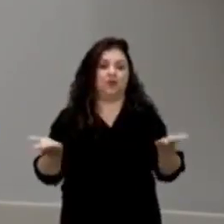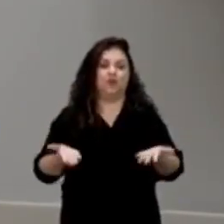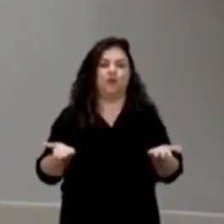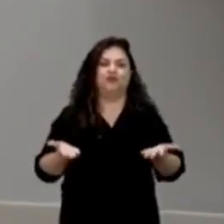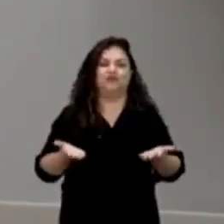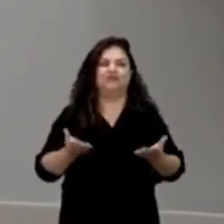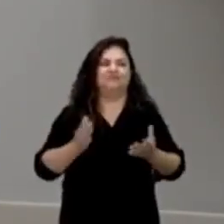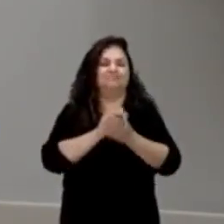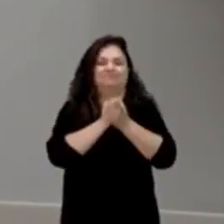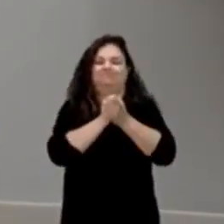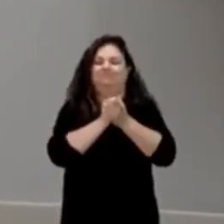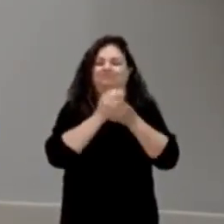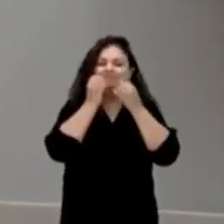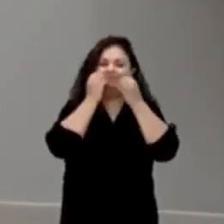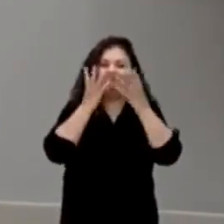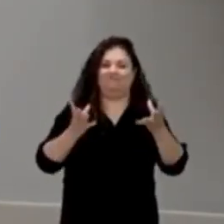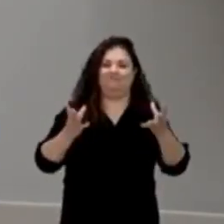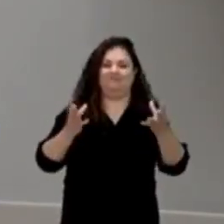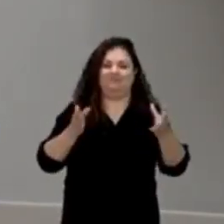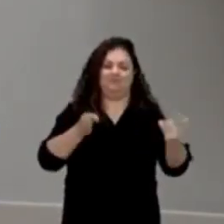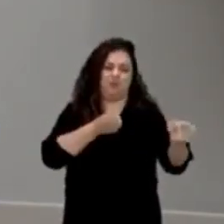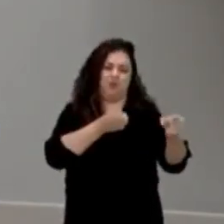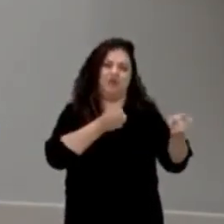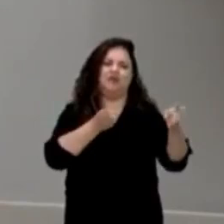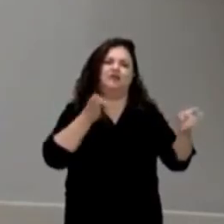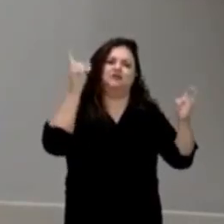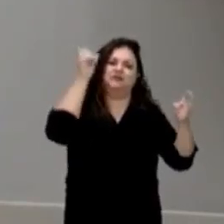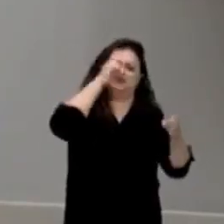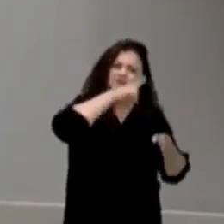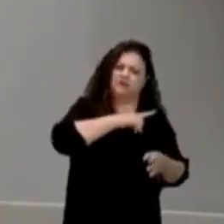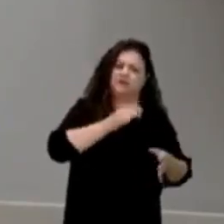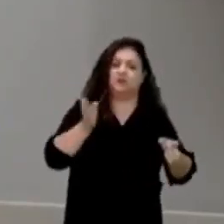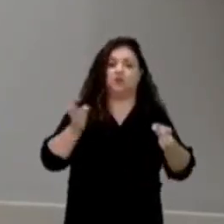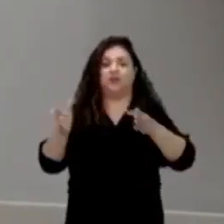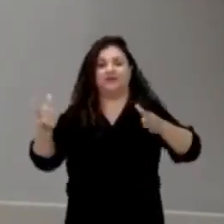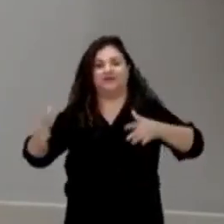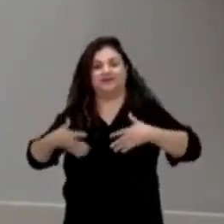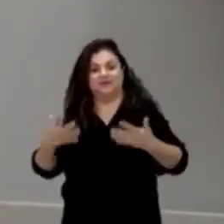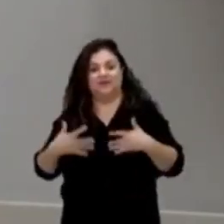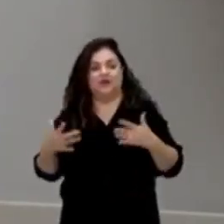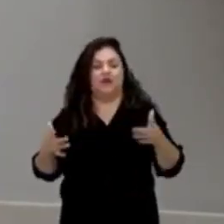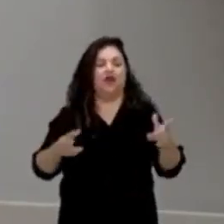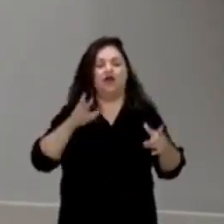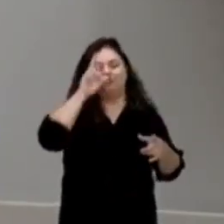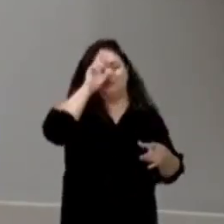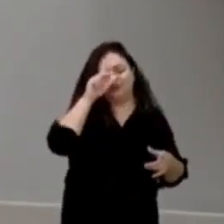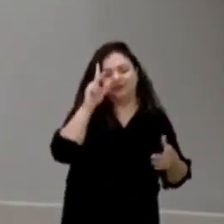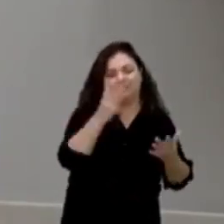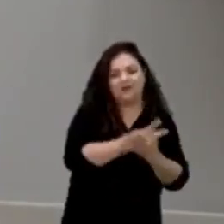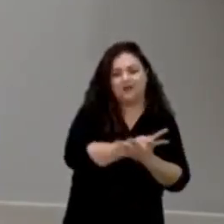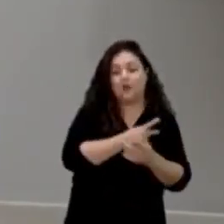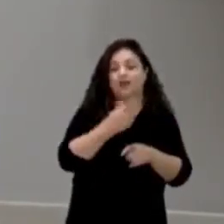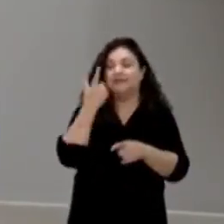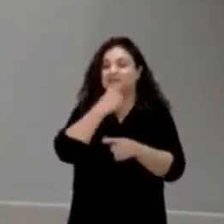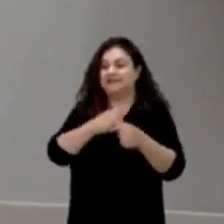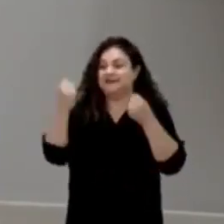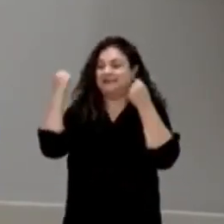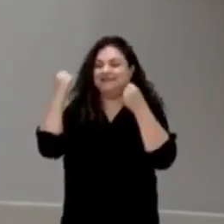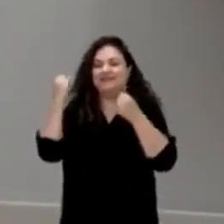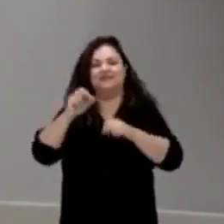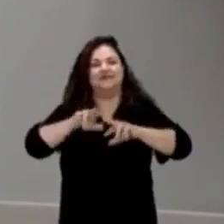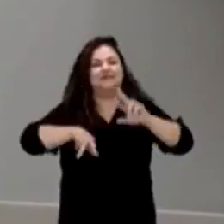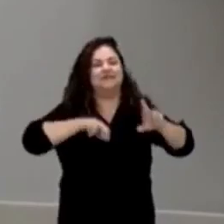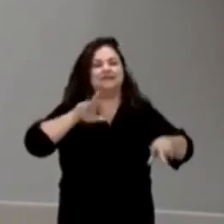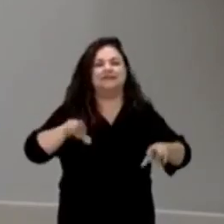né? Tanto os momentos legais quanto os momentos não legais, as tentativas falhas, as tentativas que deram certo, né?